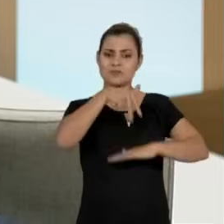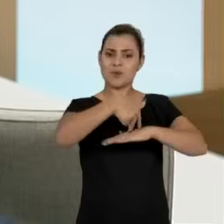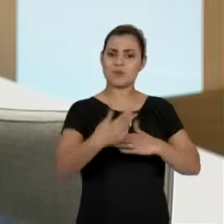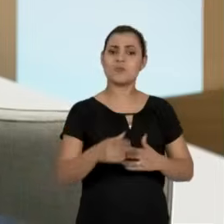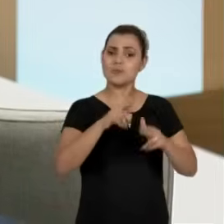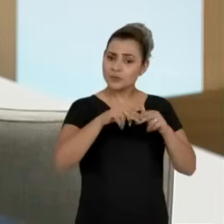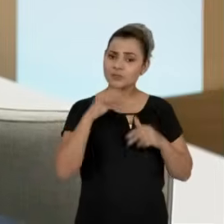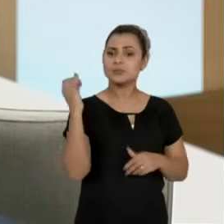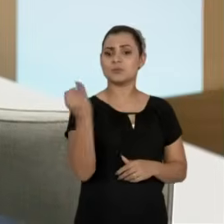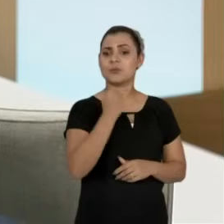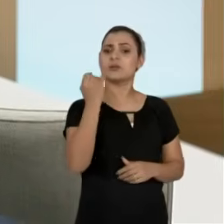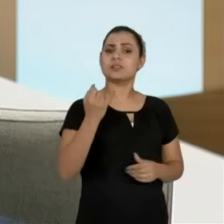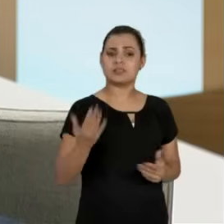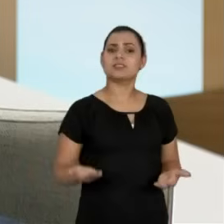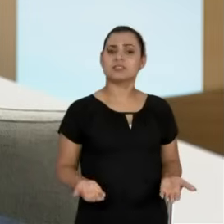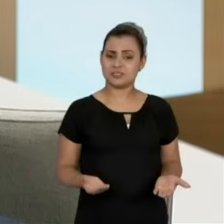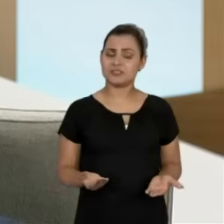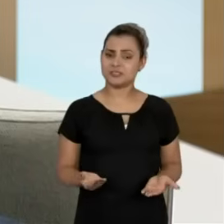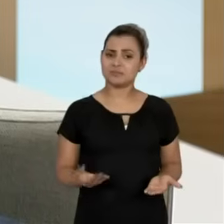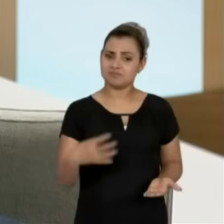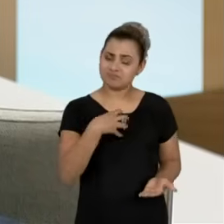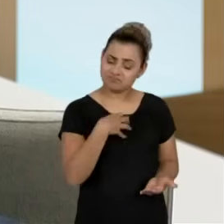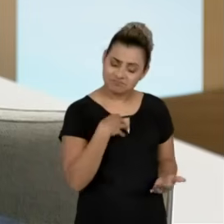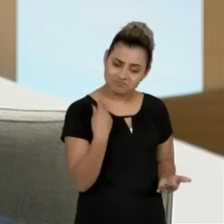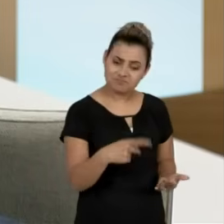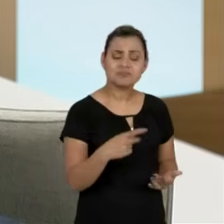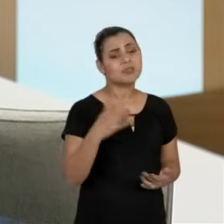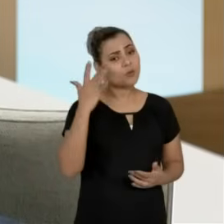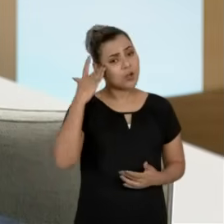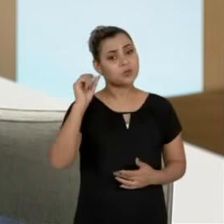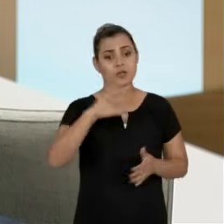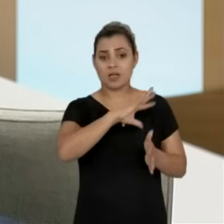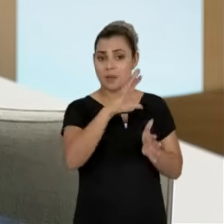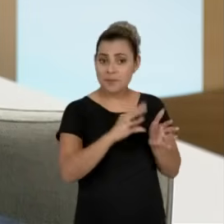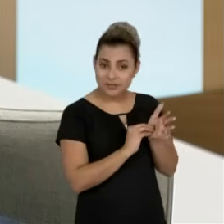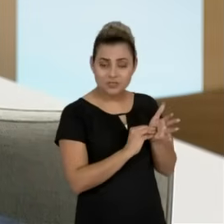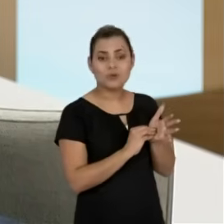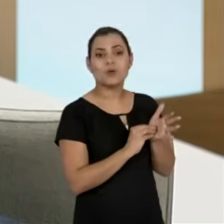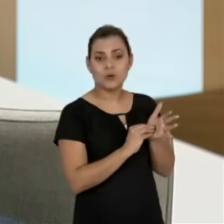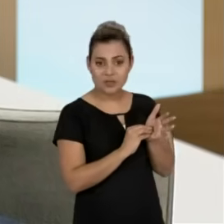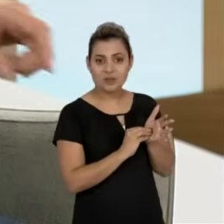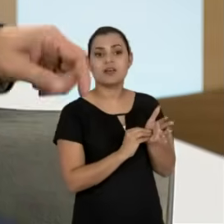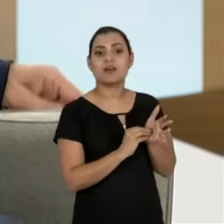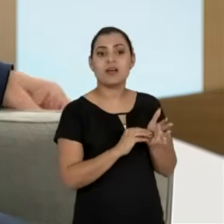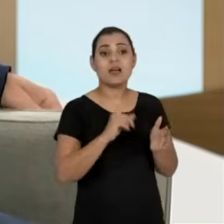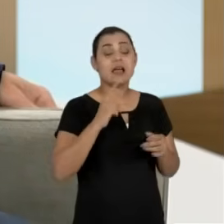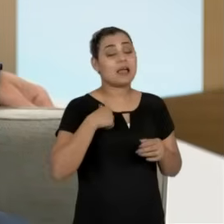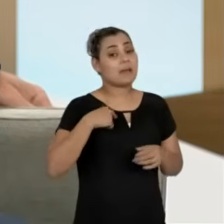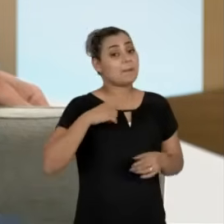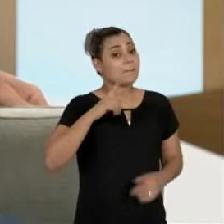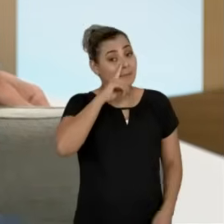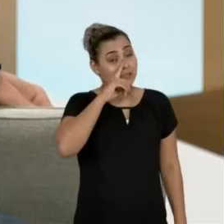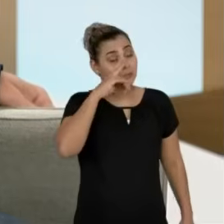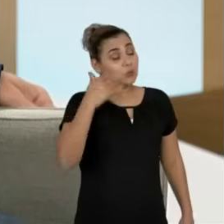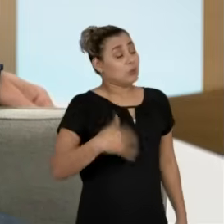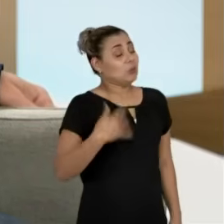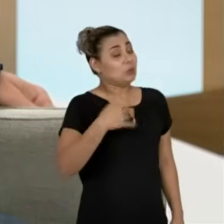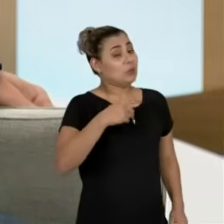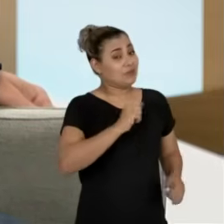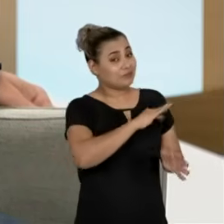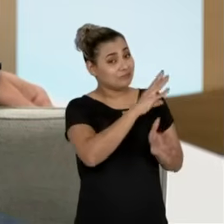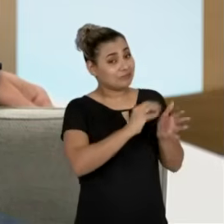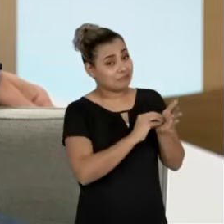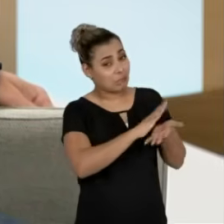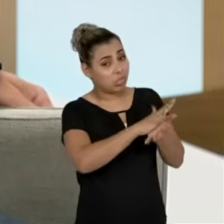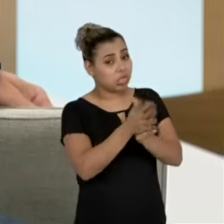muito importante isso, e eu acho que o Amazônia, uma das maiores ameaças para a floresta